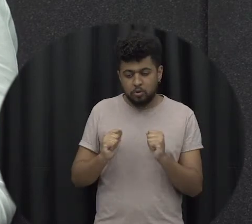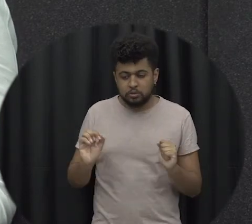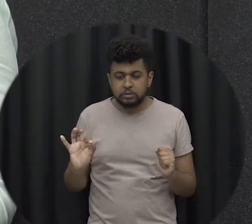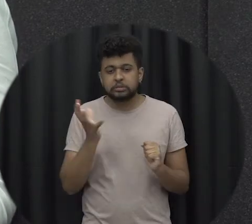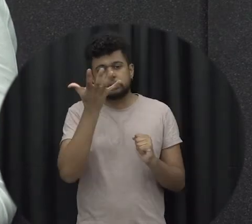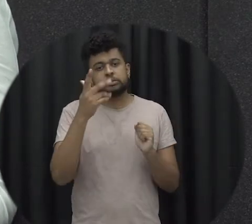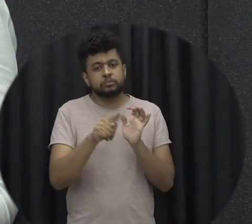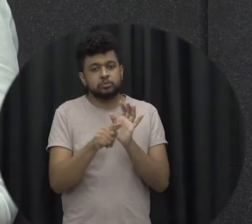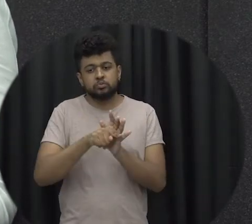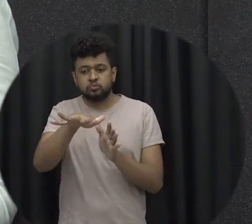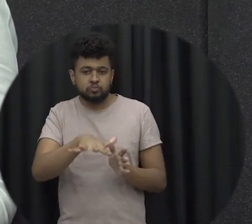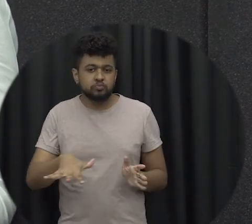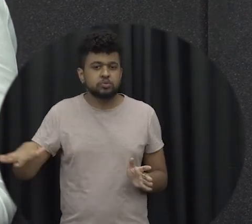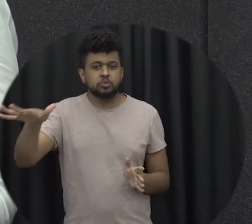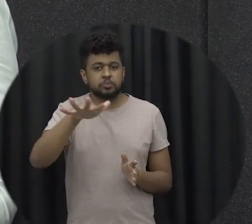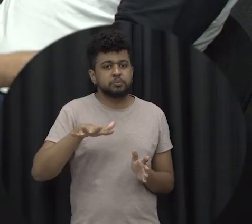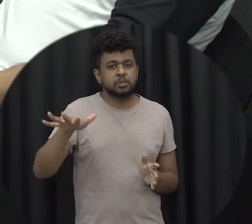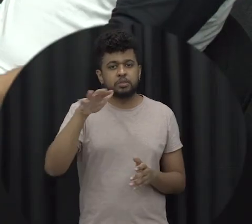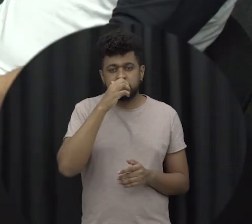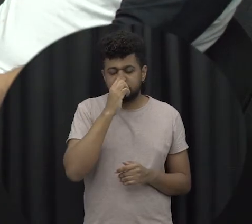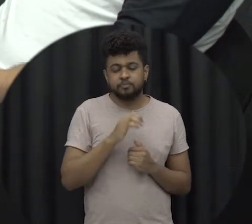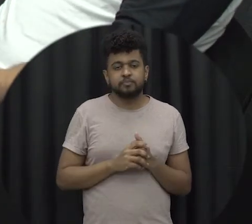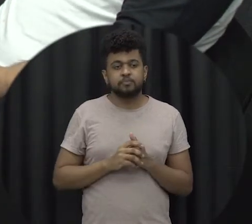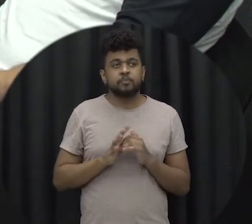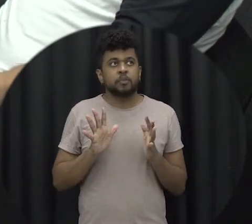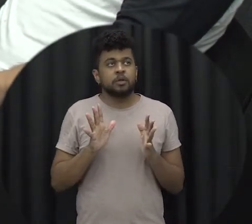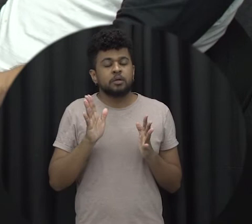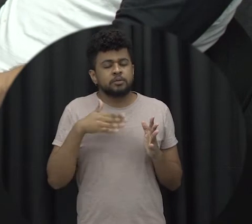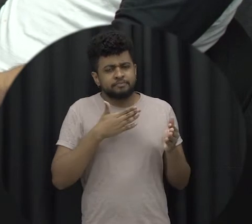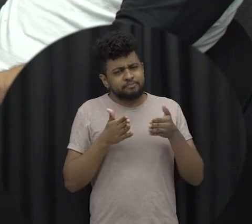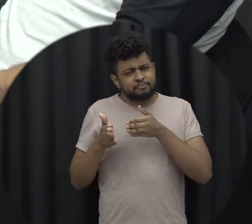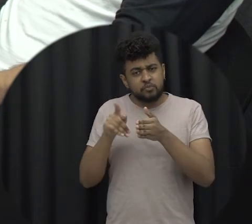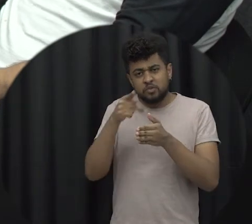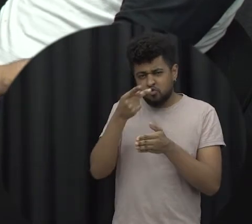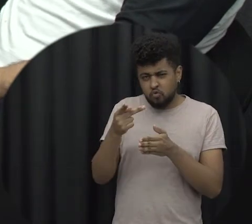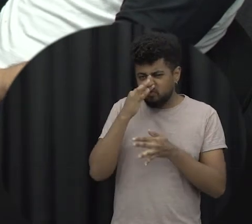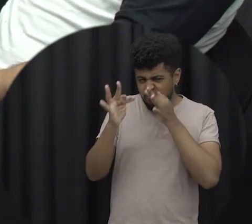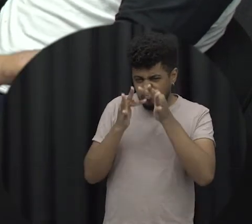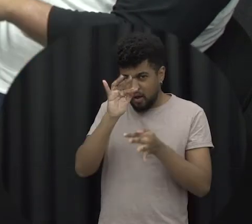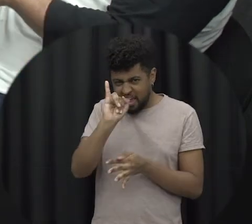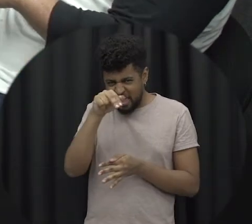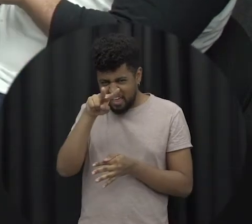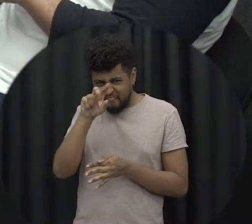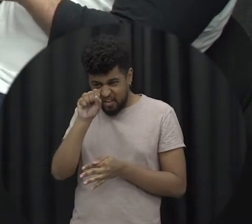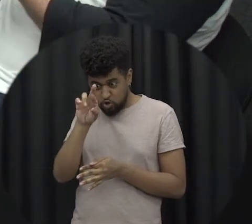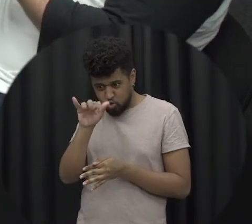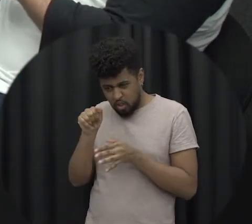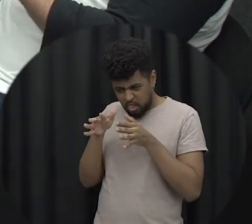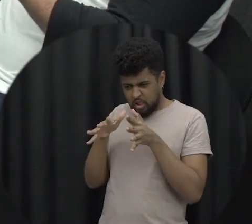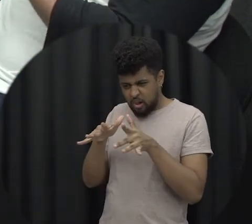para a gente, assim, como ambiente, né, um impacto. Rafaela, então, pegando esse gancho da planta invasora, né, que você trouxe para a